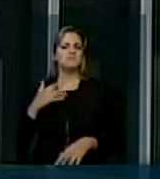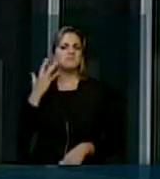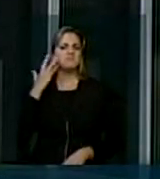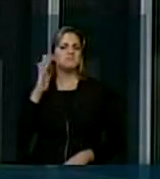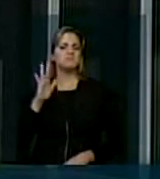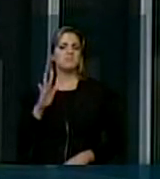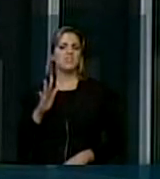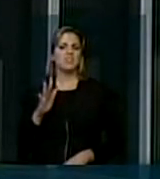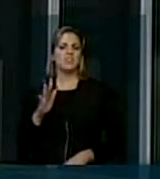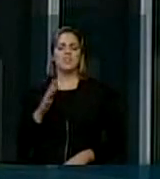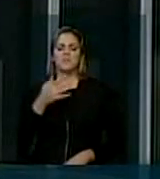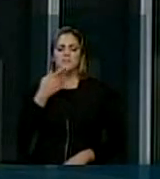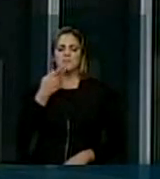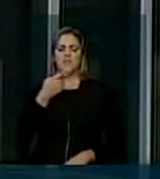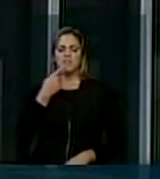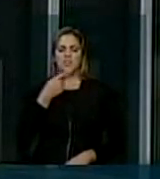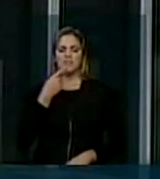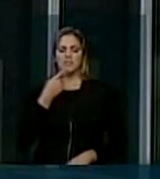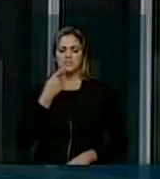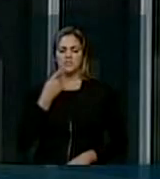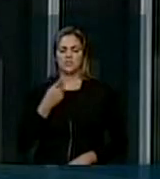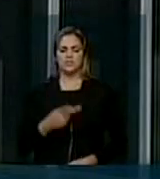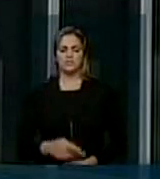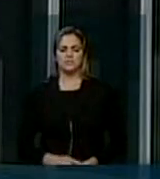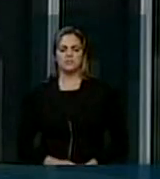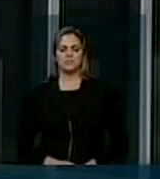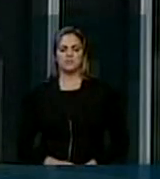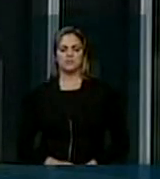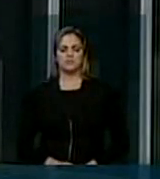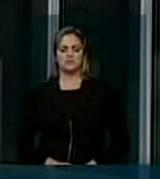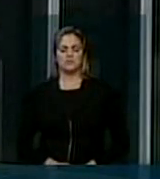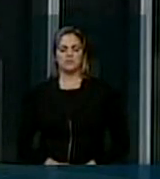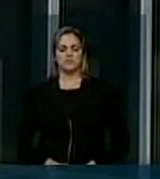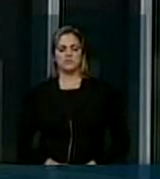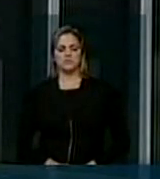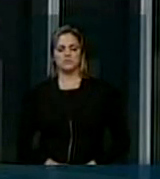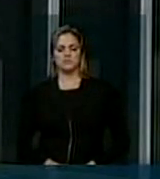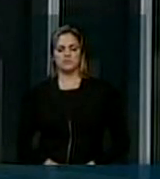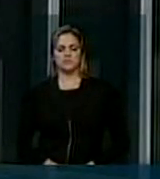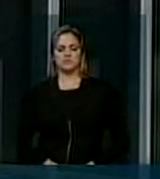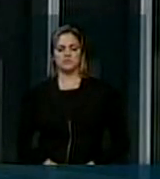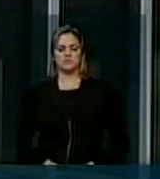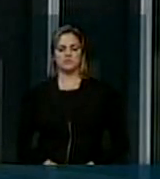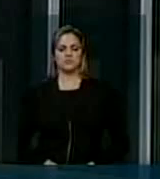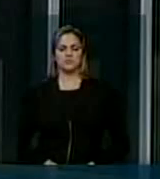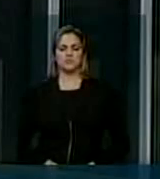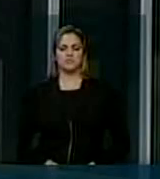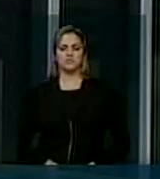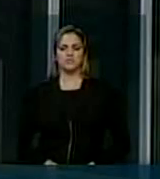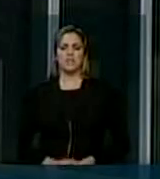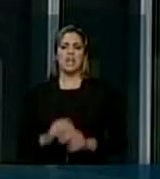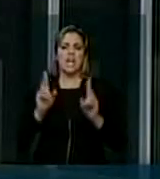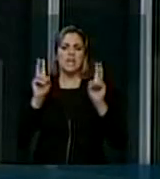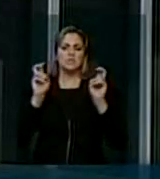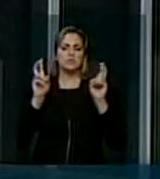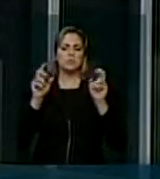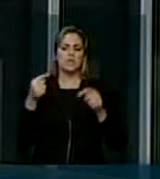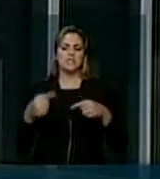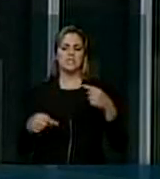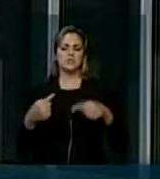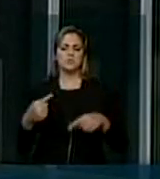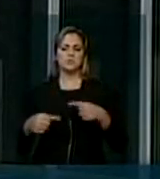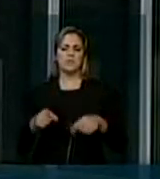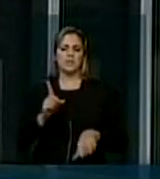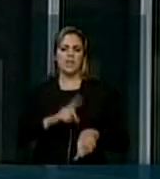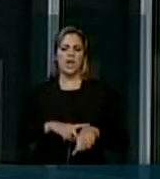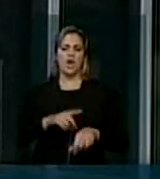o objeto que estava em discussão, em debate